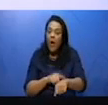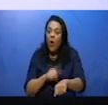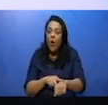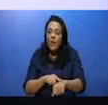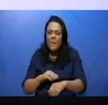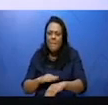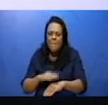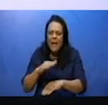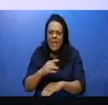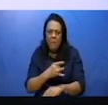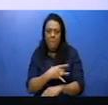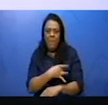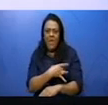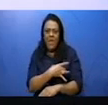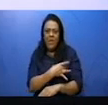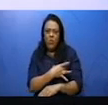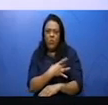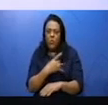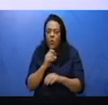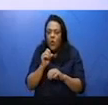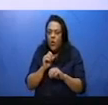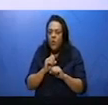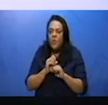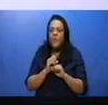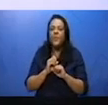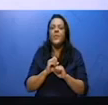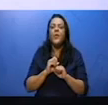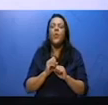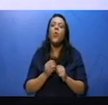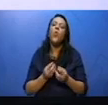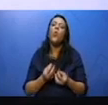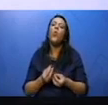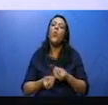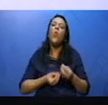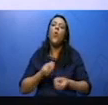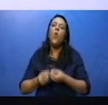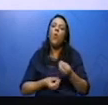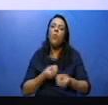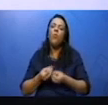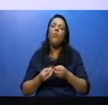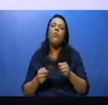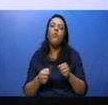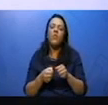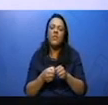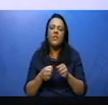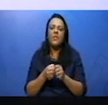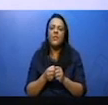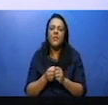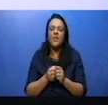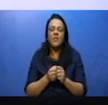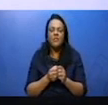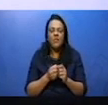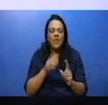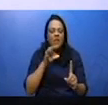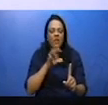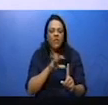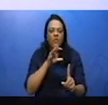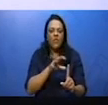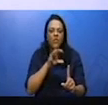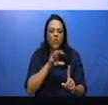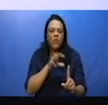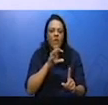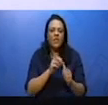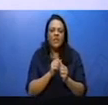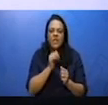ver a proposta. Para fazê-lo, você pode inspirar-se em personagens clássicas, como Drácula